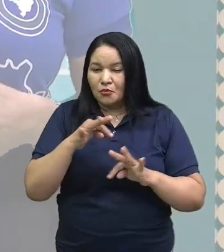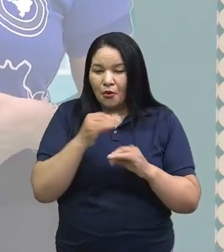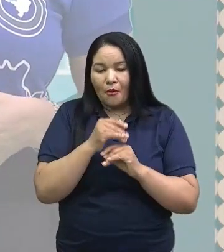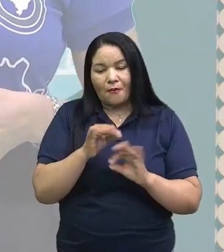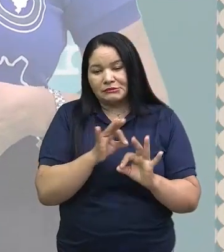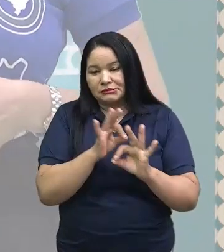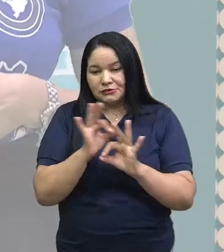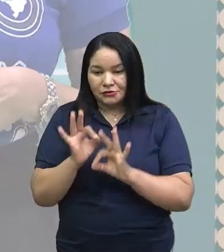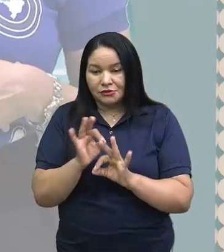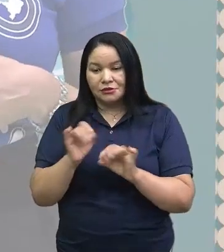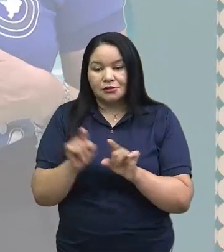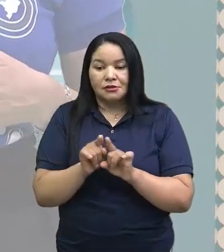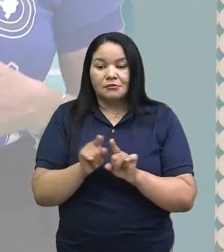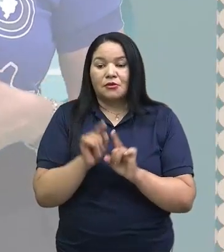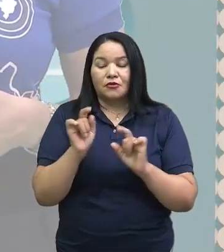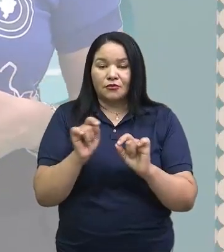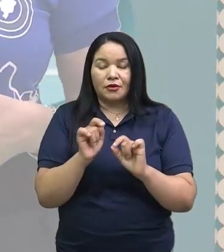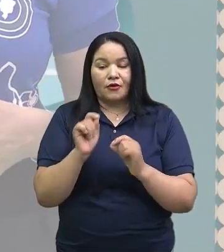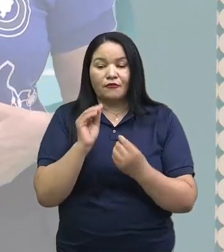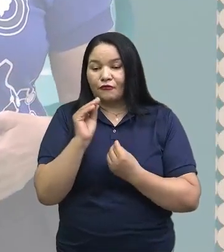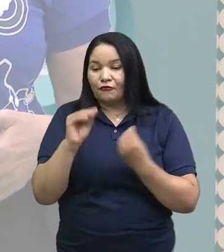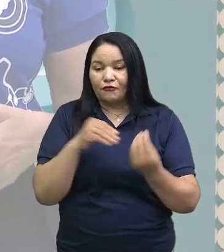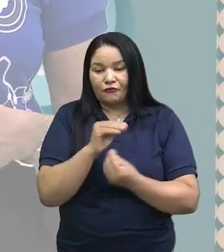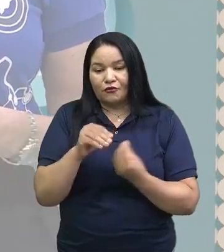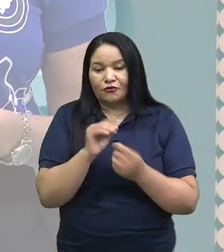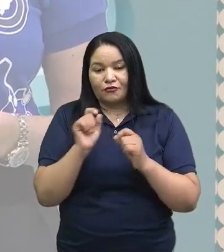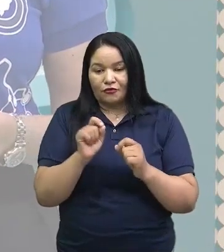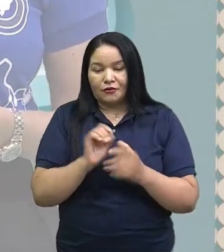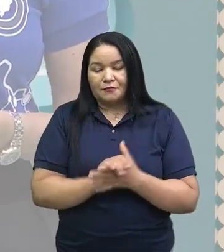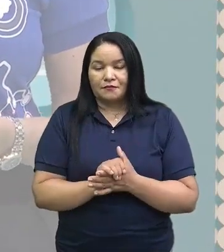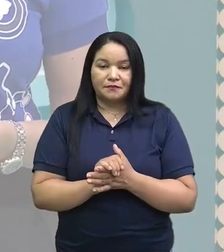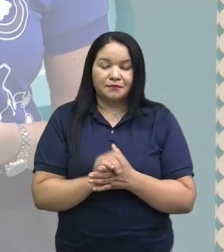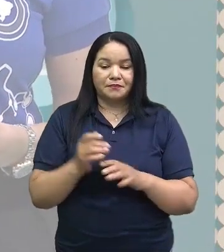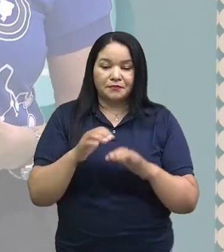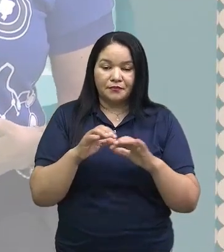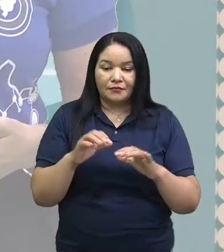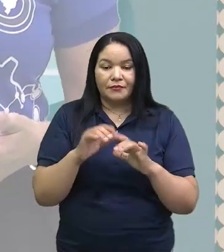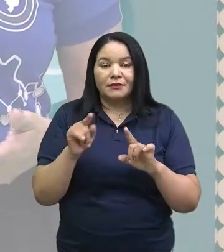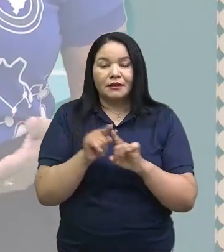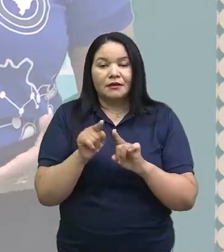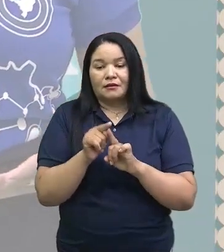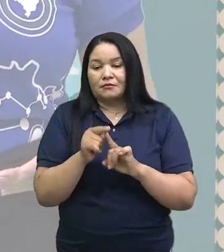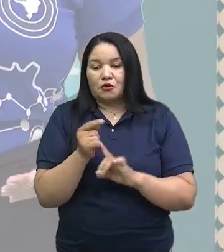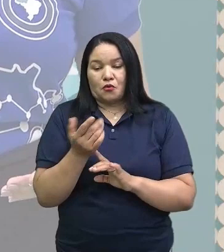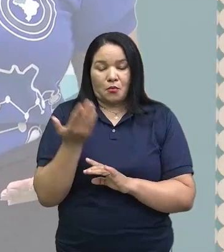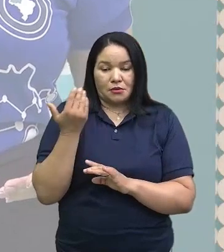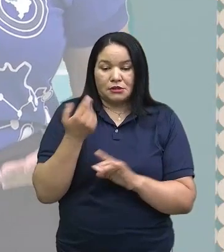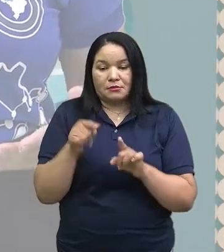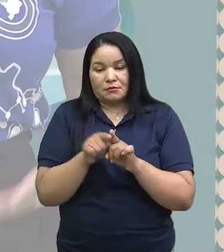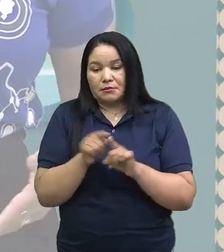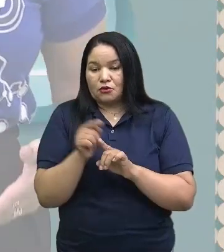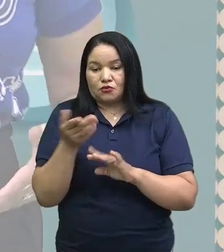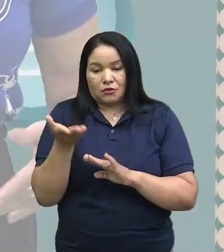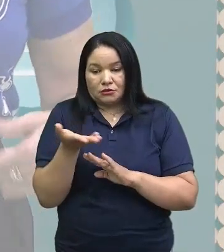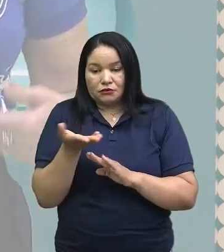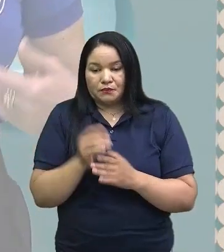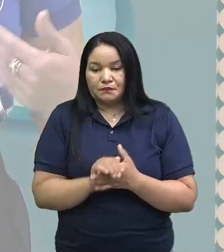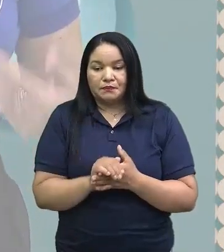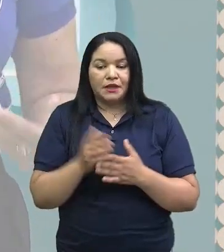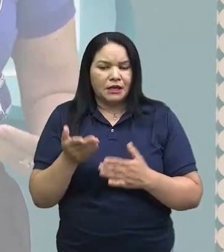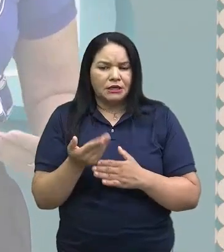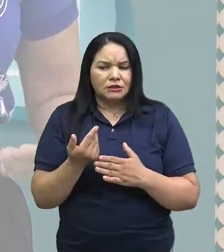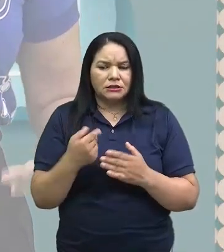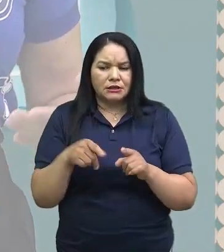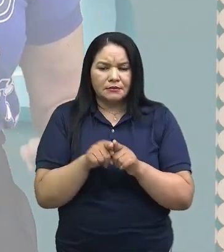de pessoas e rompesse com as divisões entre erudito e tradicional. Por isso, ela engloba também